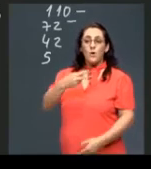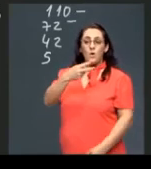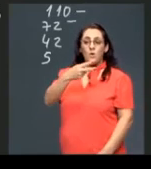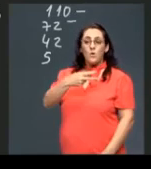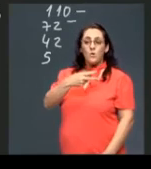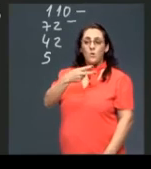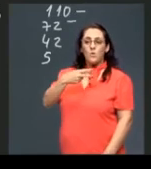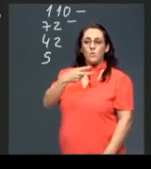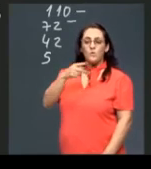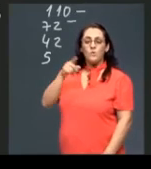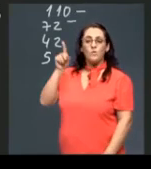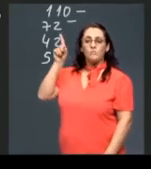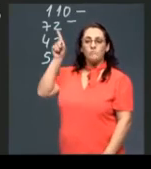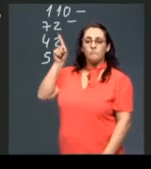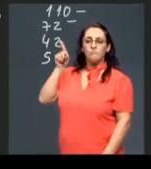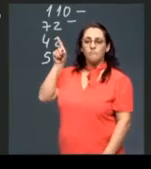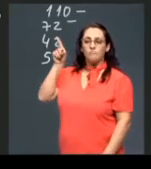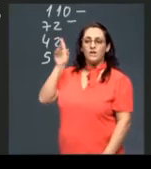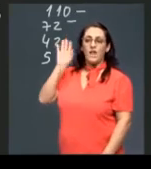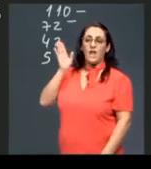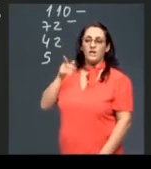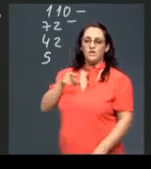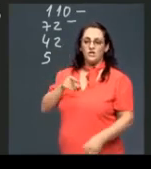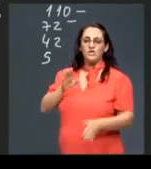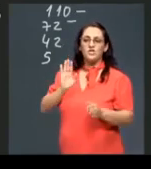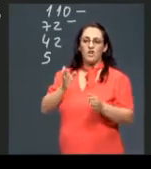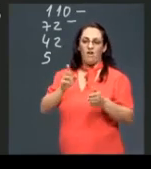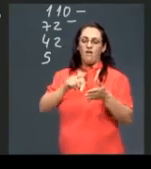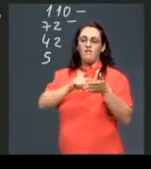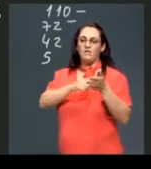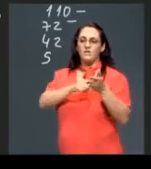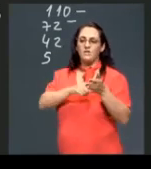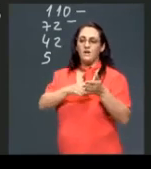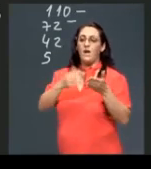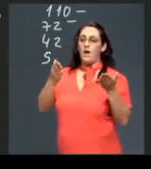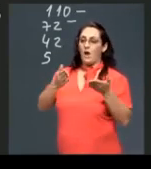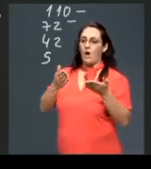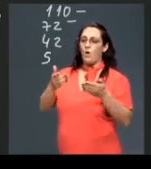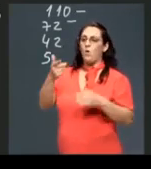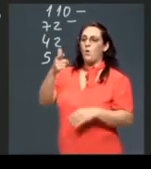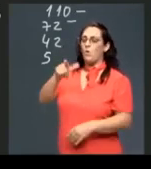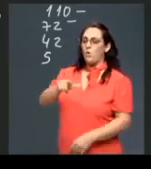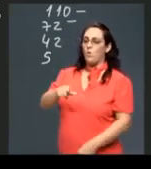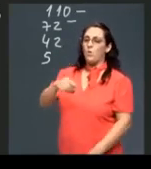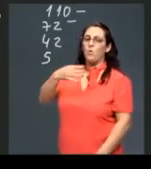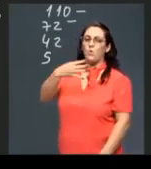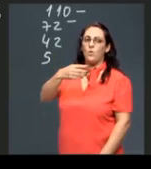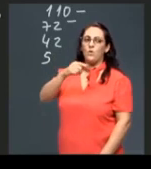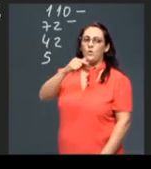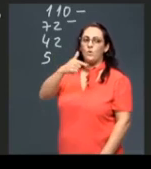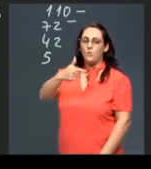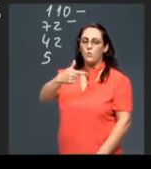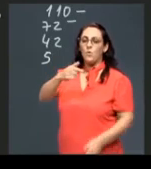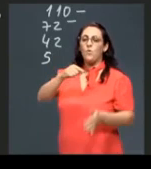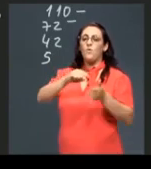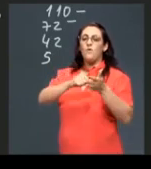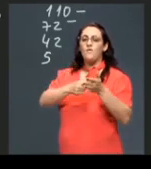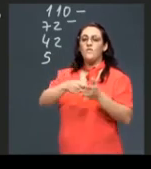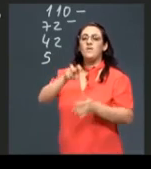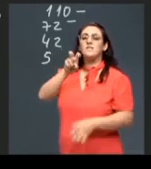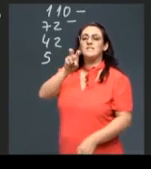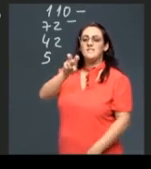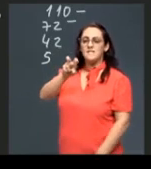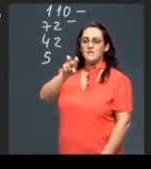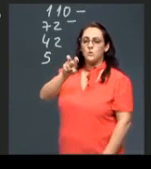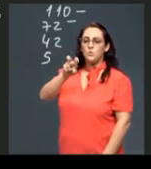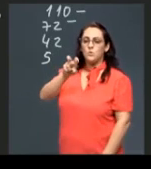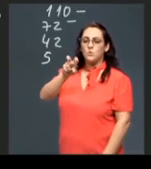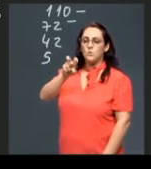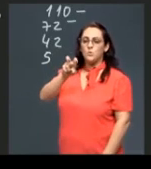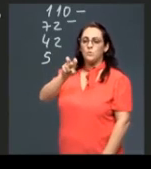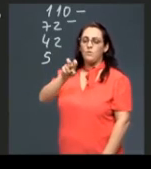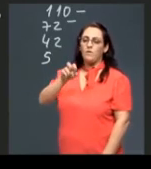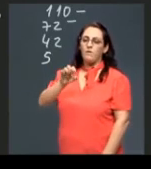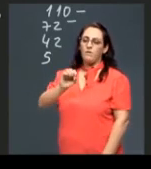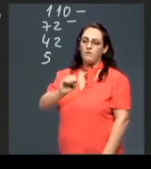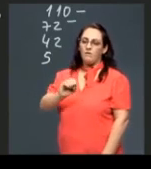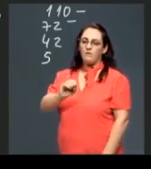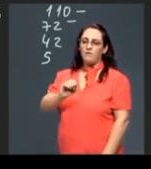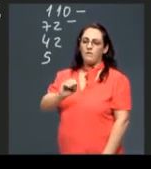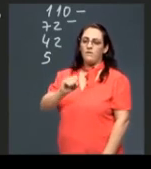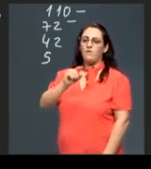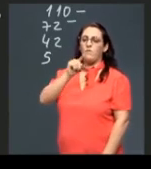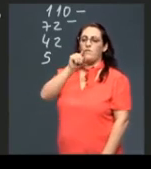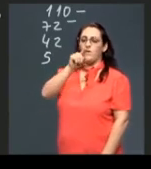foram multiplicados. Vou multiplicar os próximos dois. 42 vezes 5, 10, vai